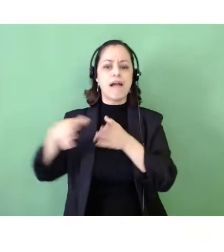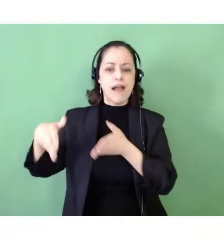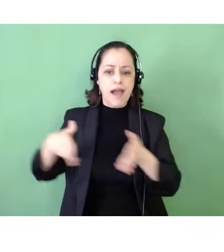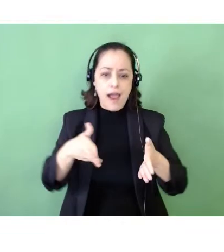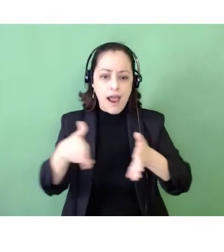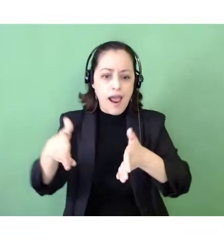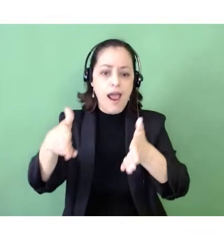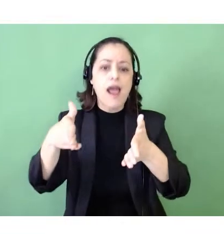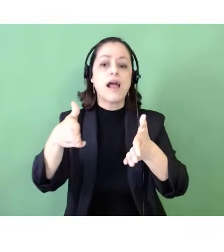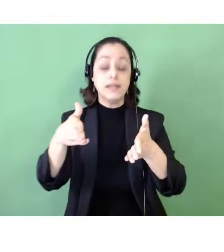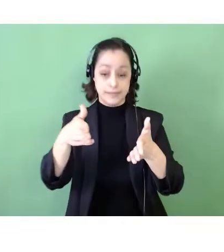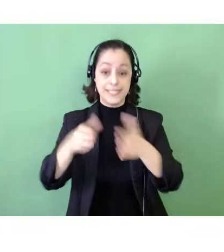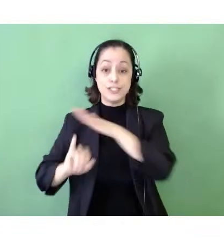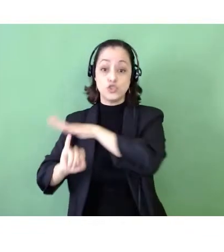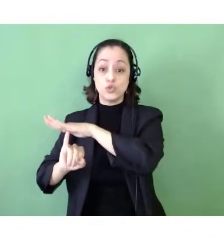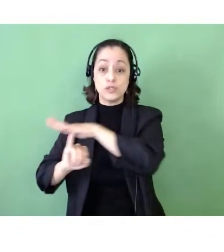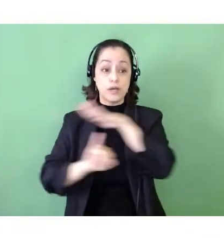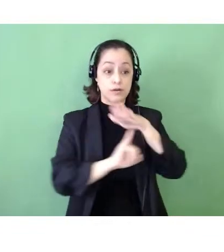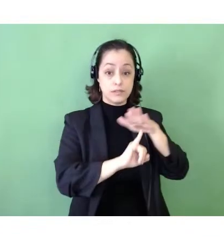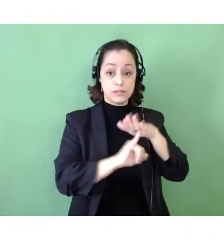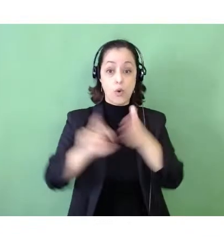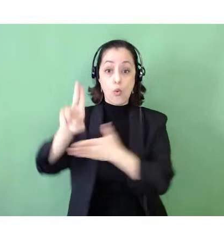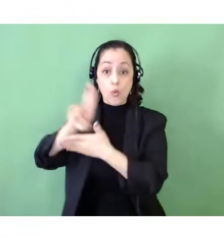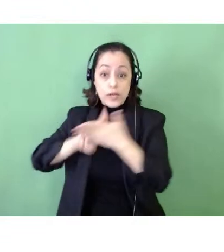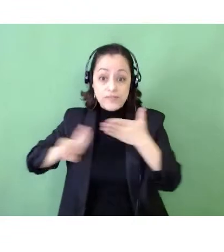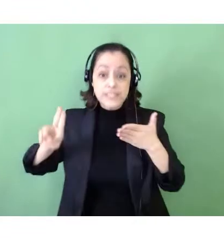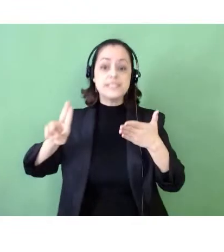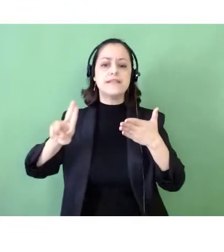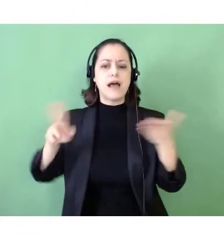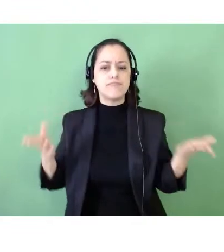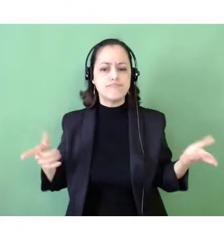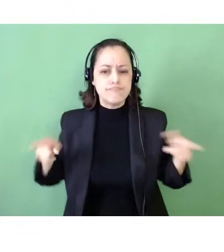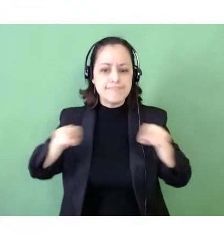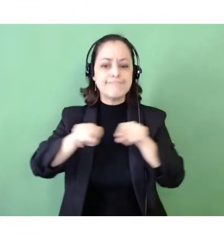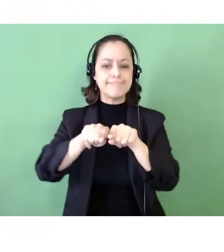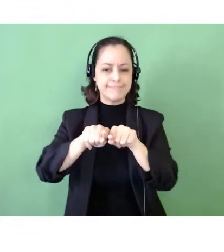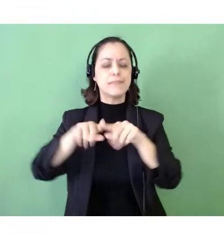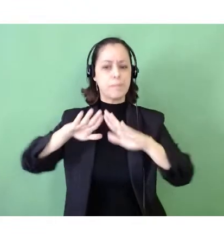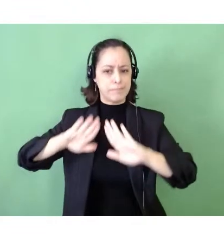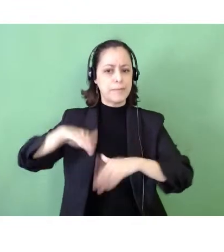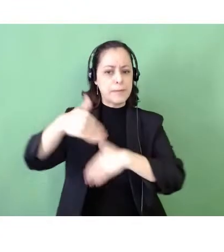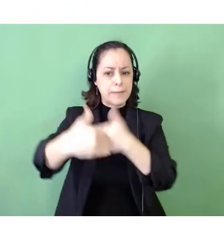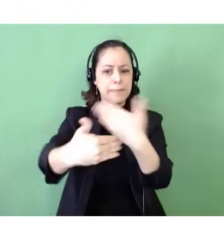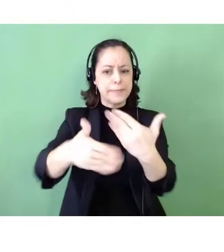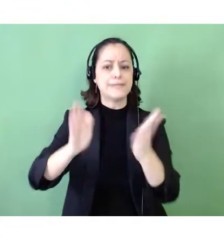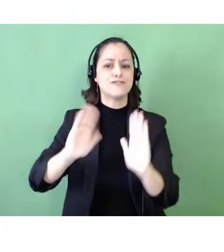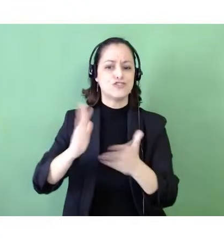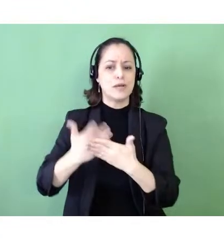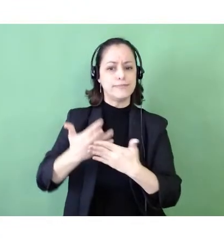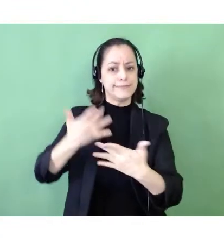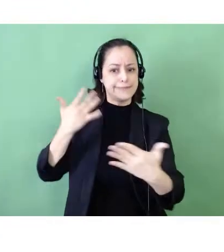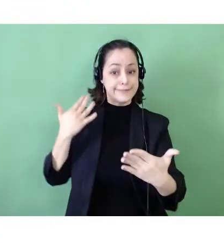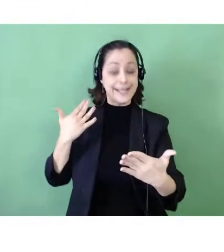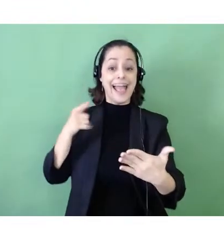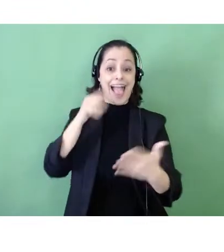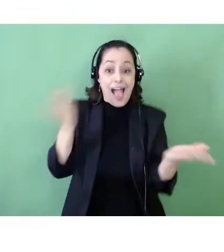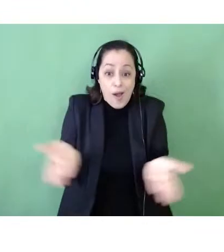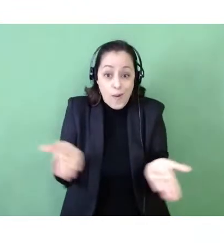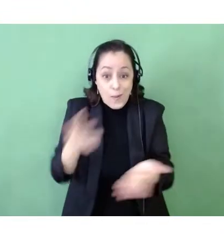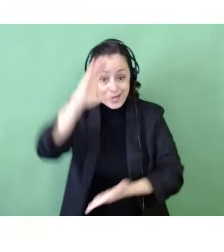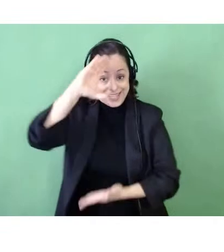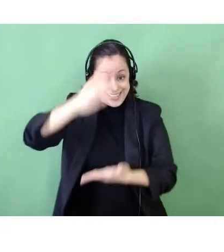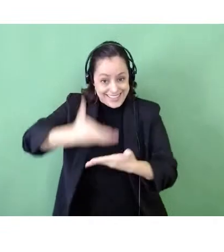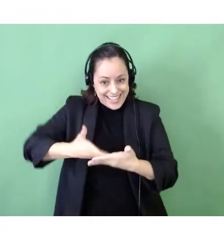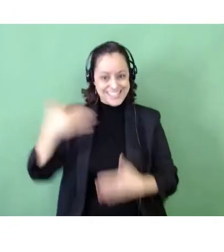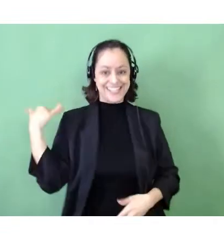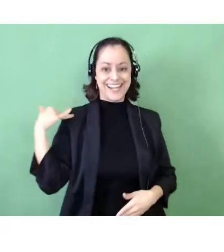relação institucional produtivo, como esta tese, adiantando de novo, né, como esta tese vem